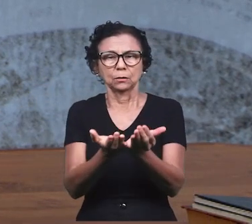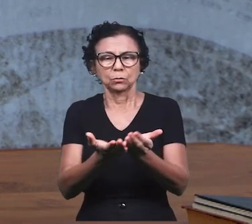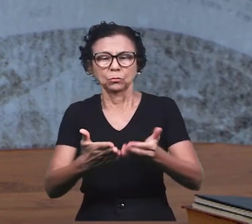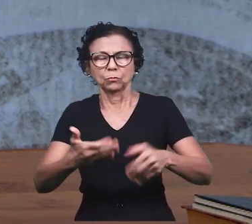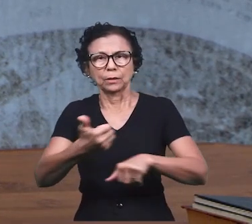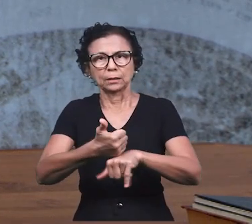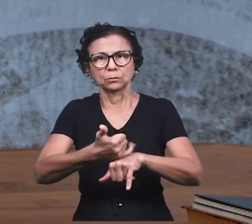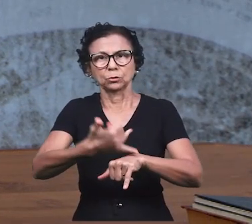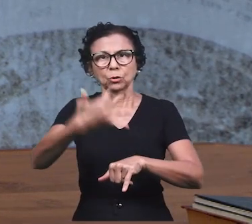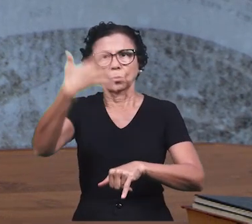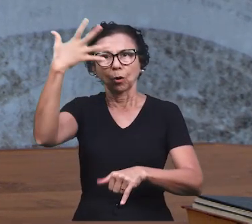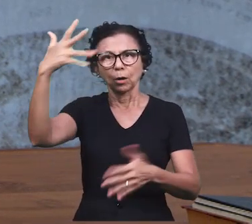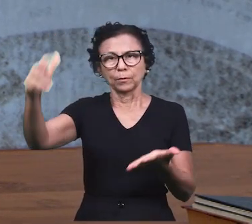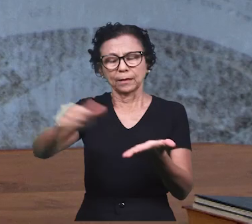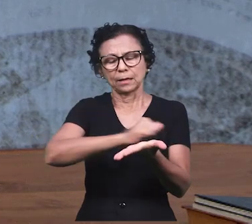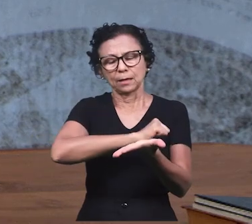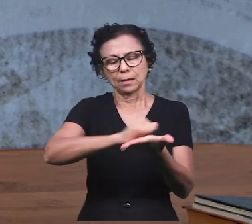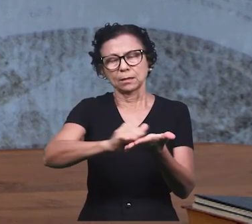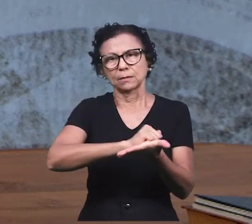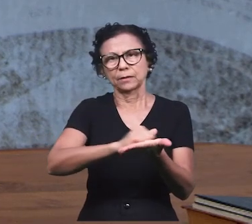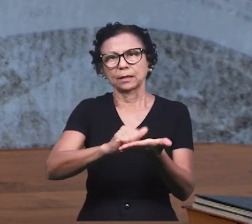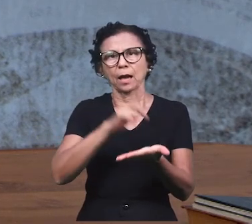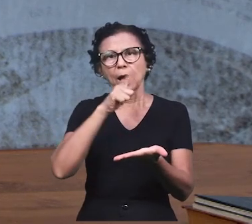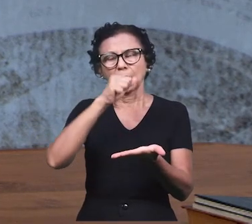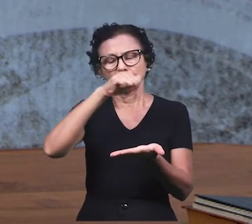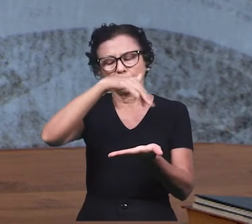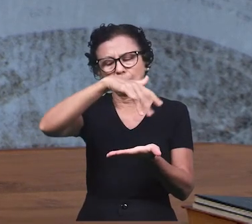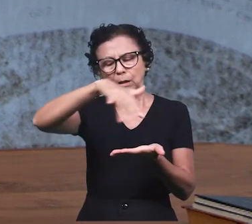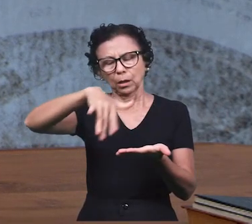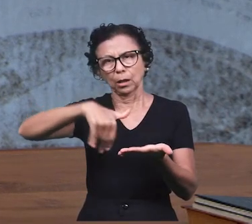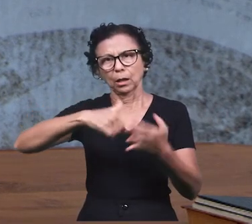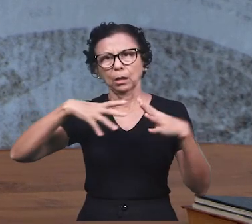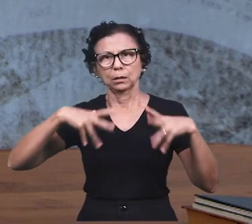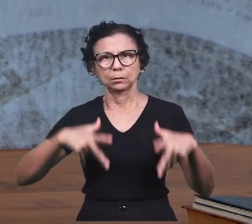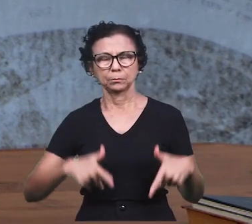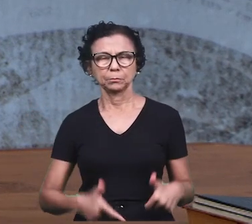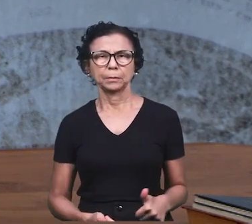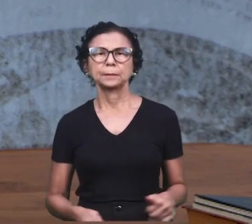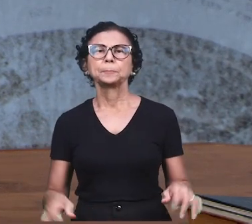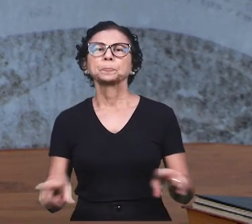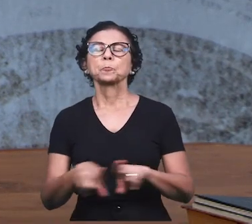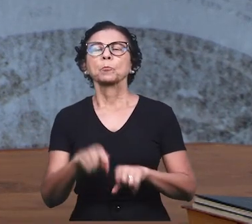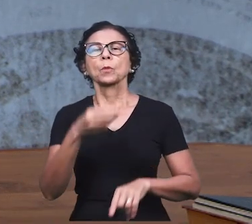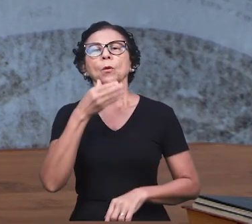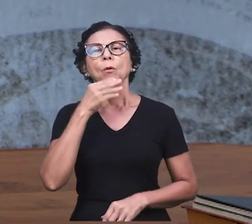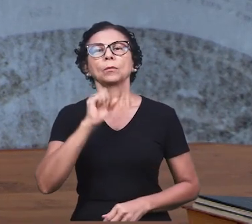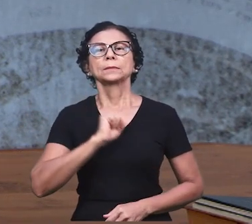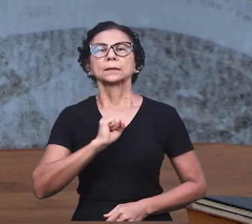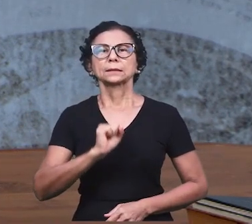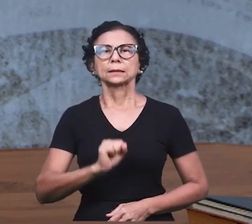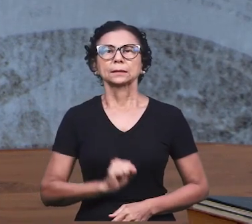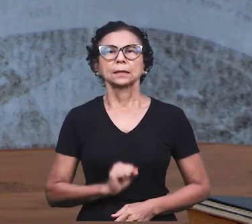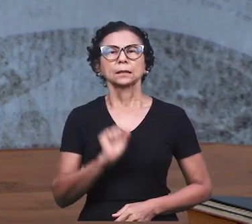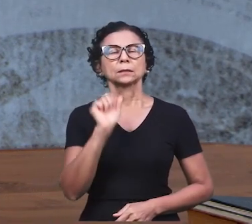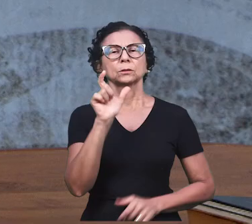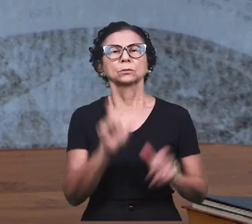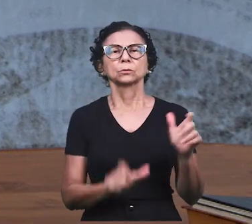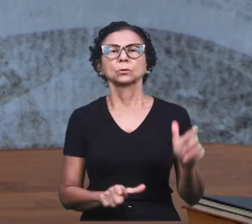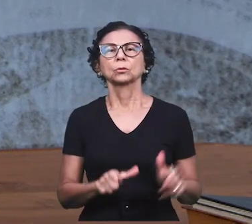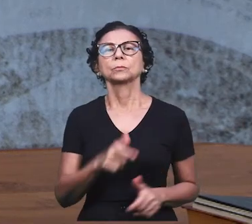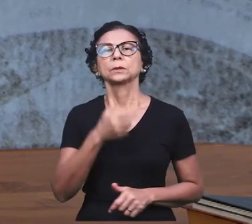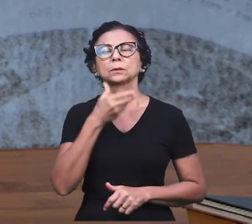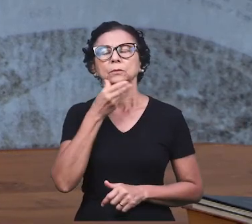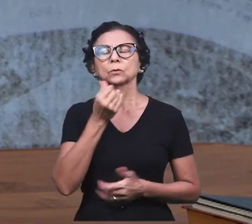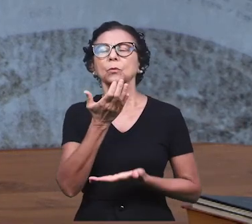lavar-se-á na água. Todo o varão entre os sacerdotes a comerá, coisa santíssima